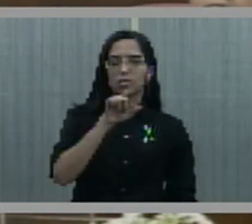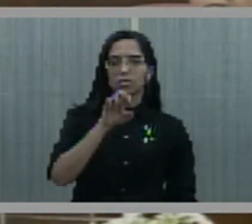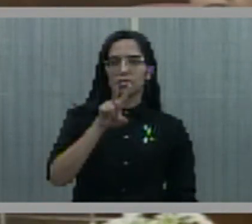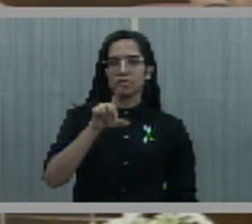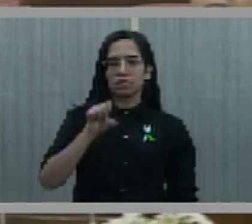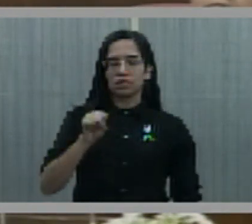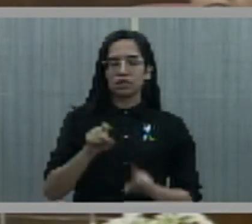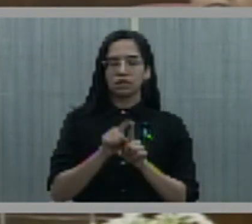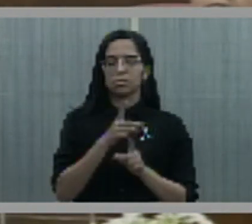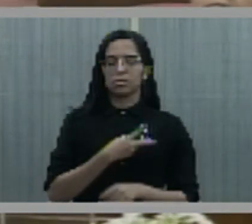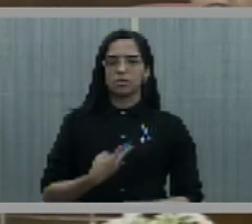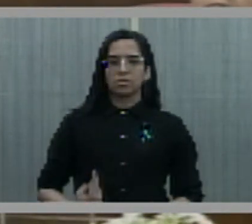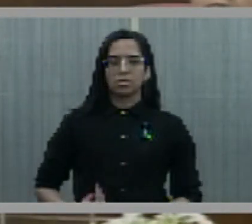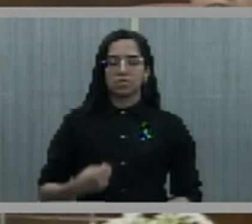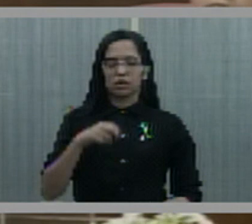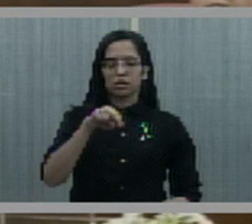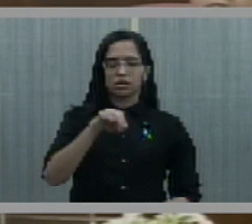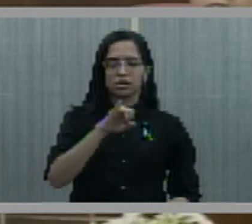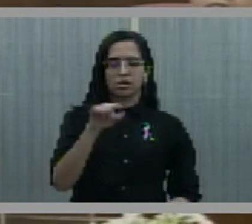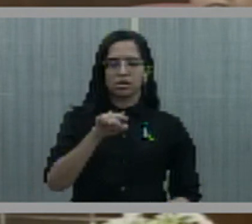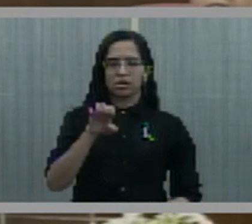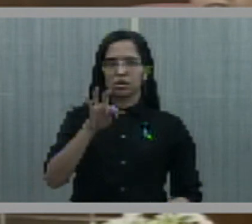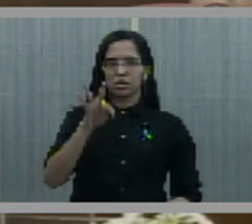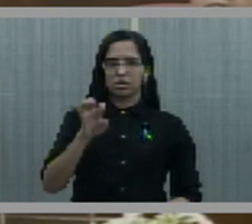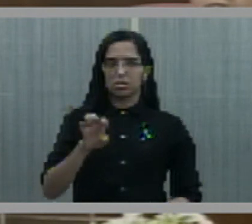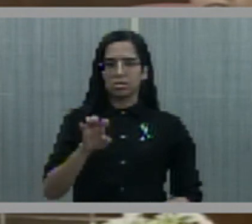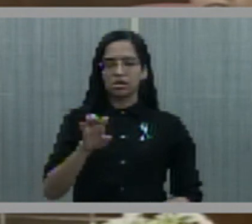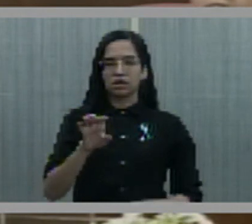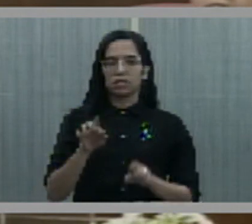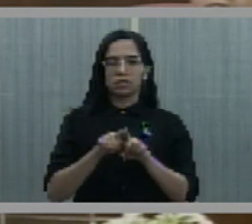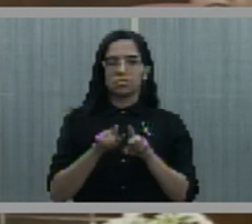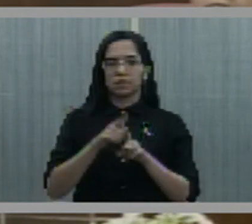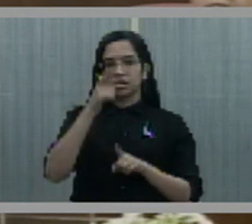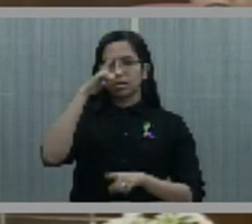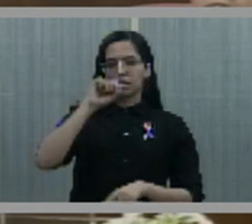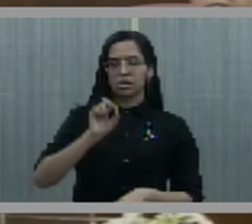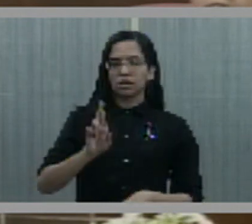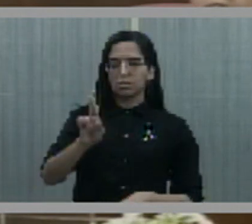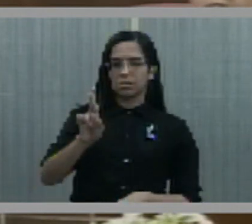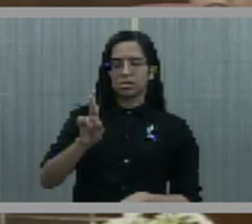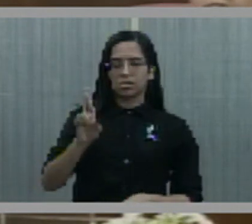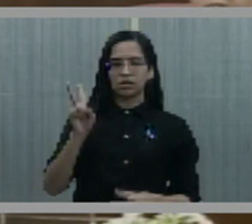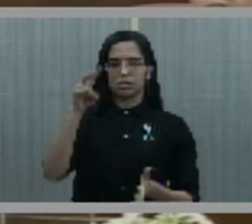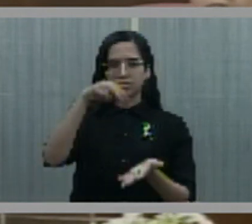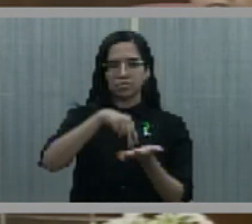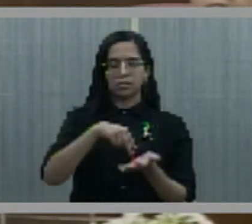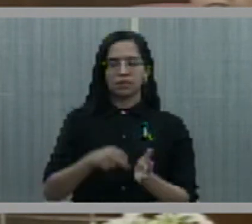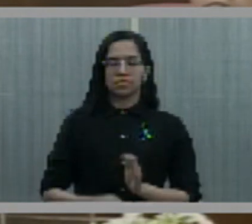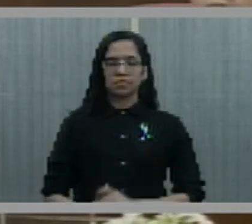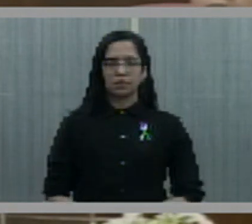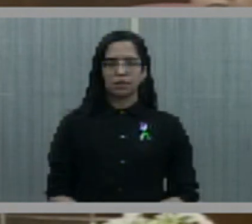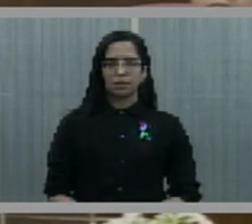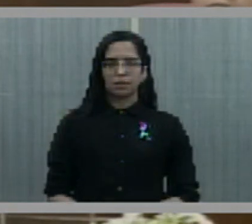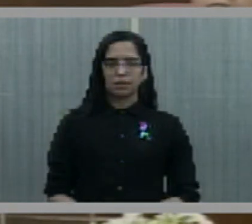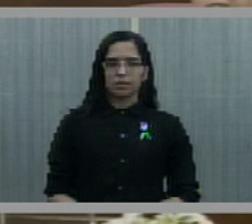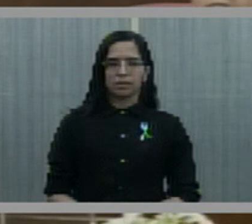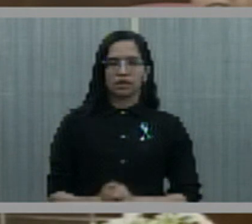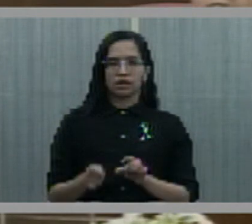da vereadora Nisete Costa também, os nossos representantes que aqui vieram, né? E